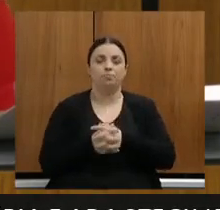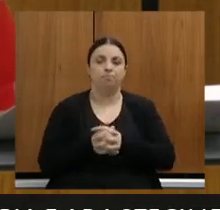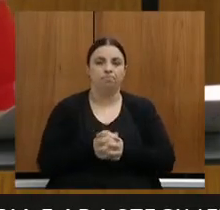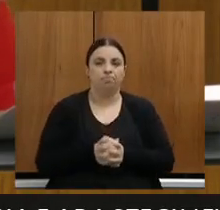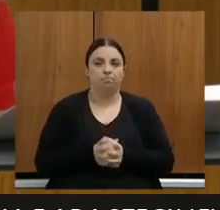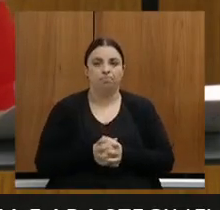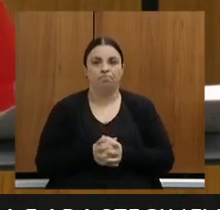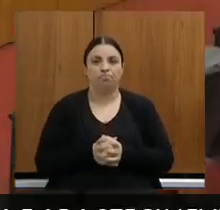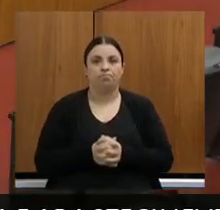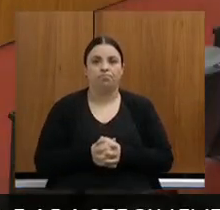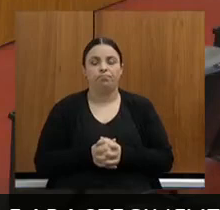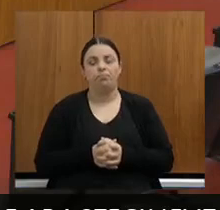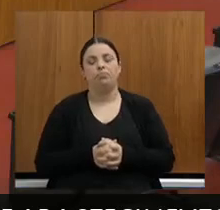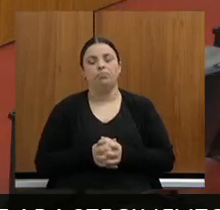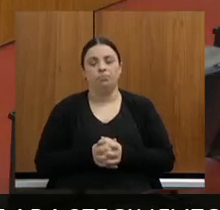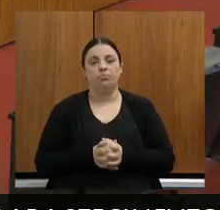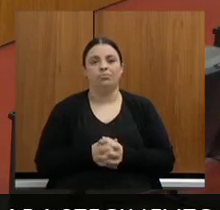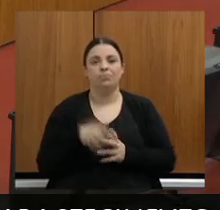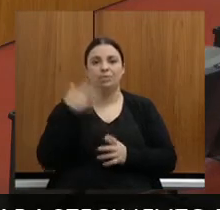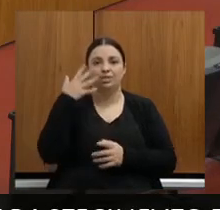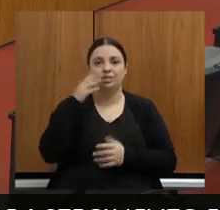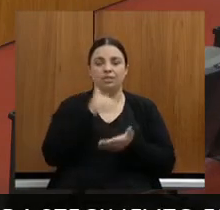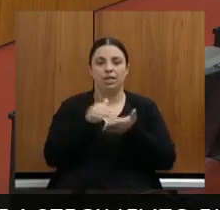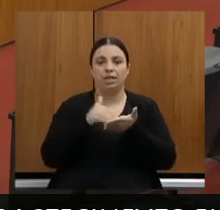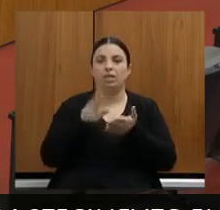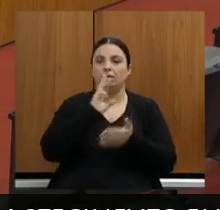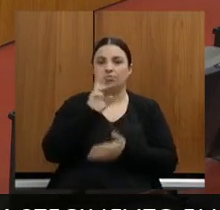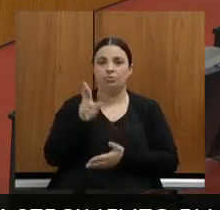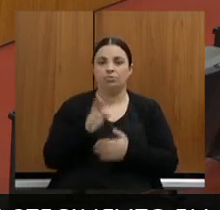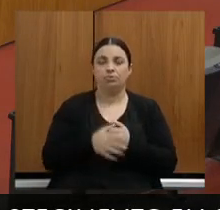secretária e com a palavra secretária